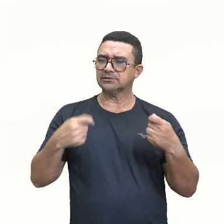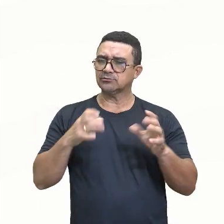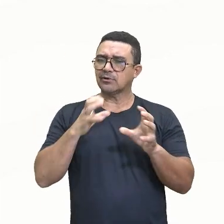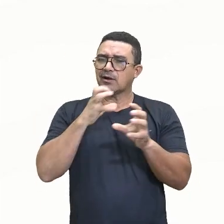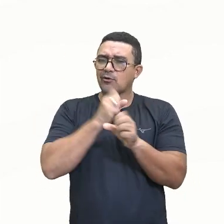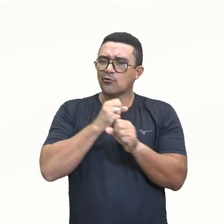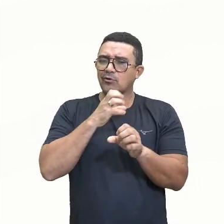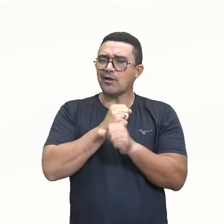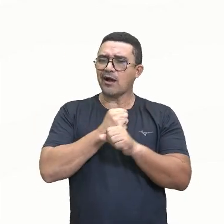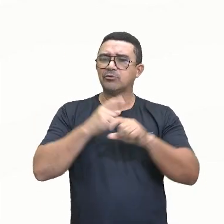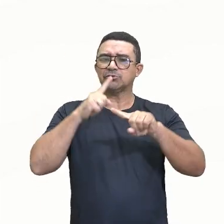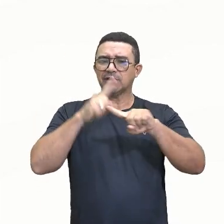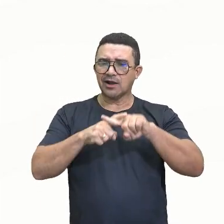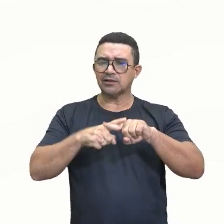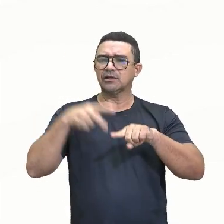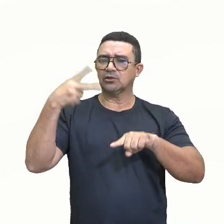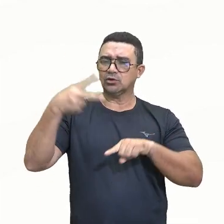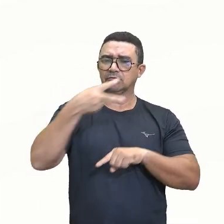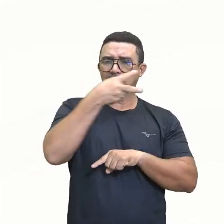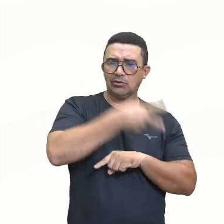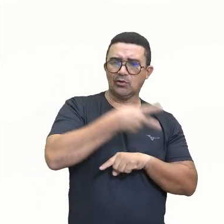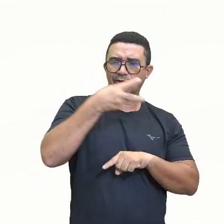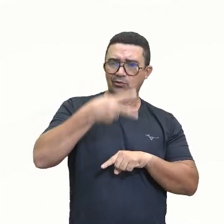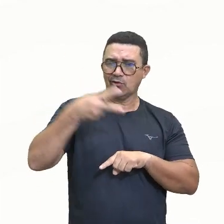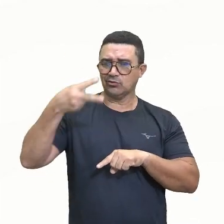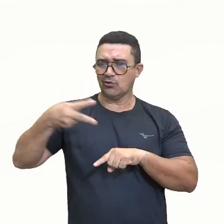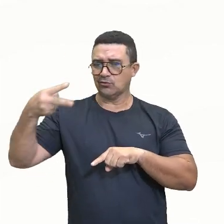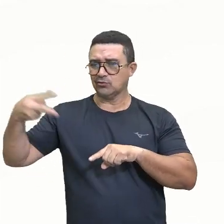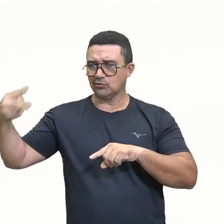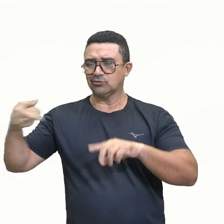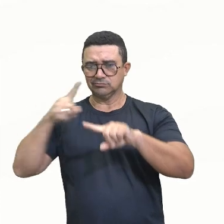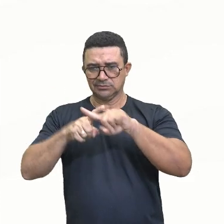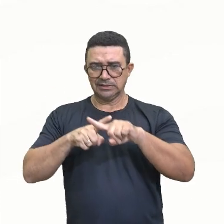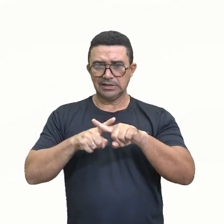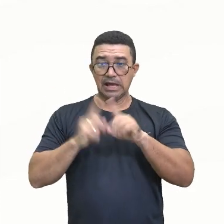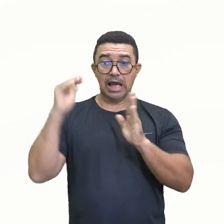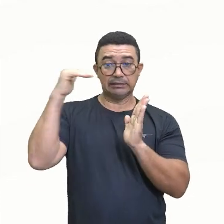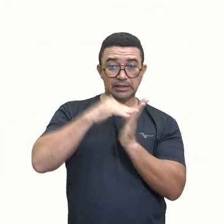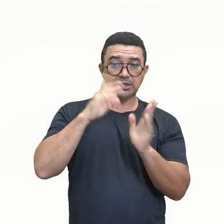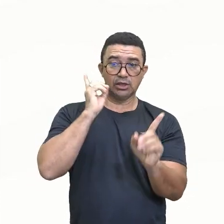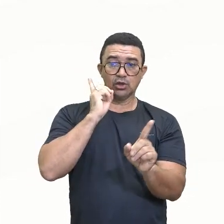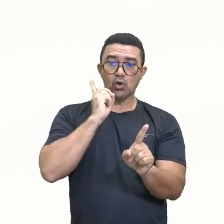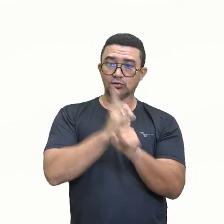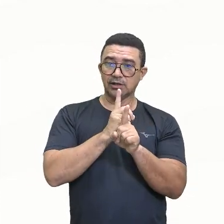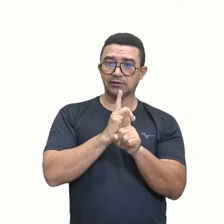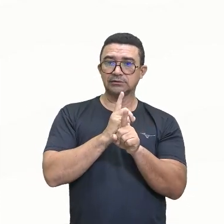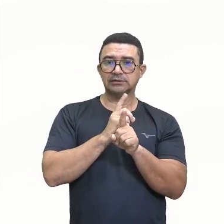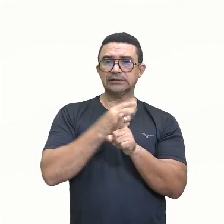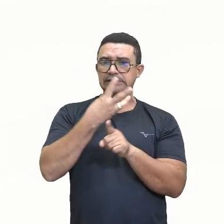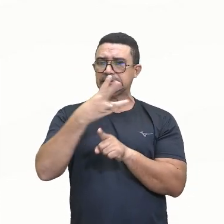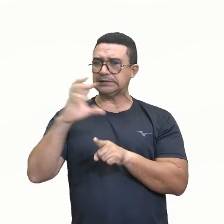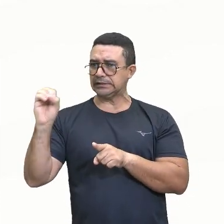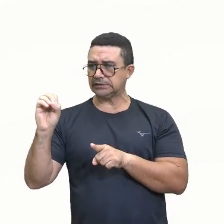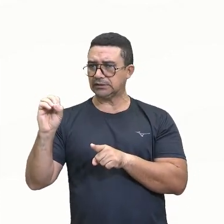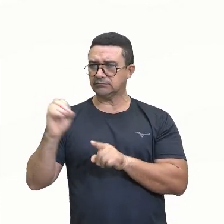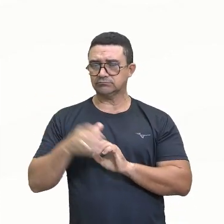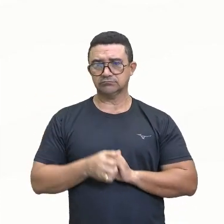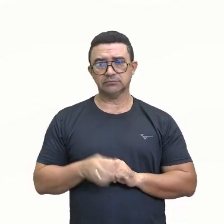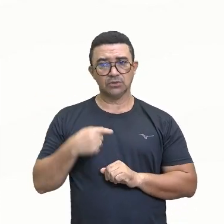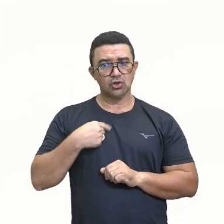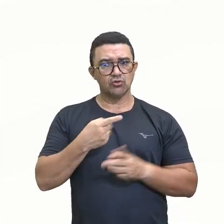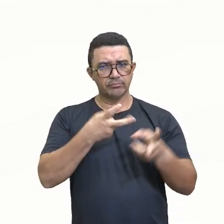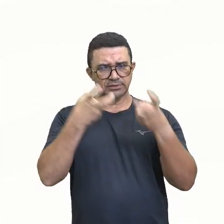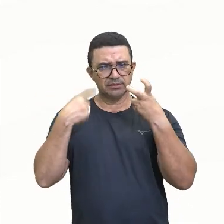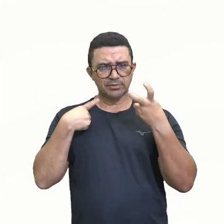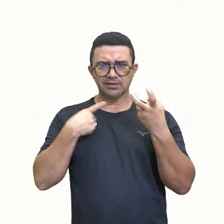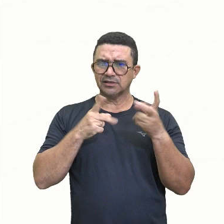calculando, multiplicando por 2 até encontrar, por exemplo, o 30º termo? Não. Se eu sei que está sempre multiplicando pelo